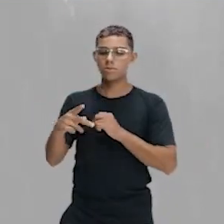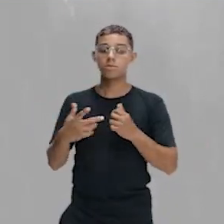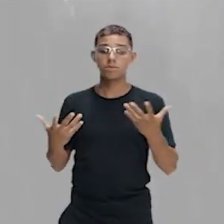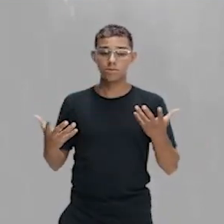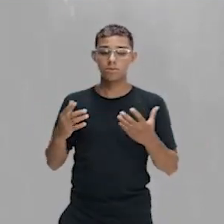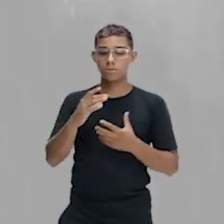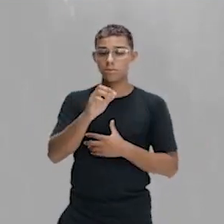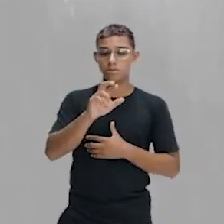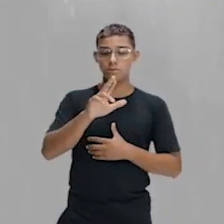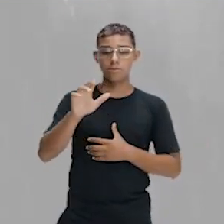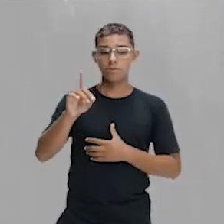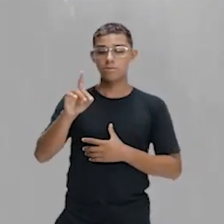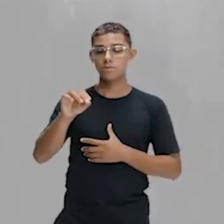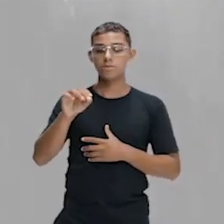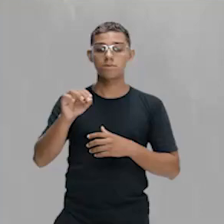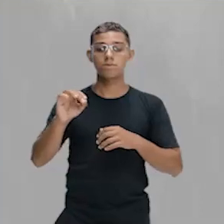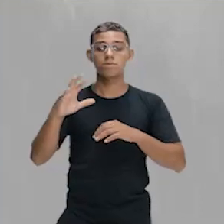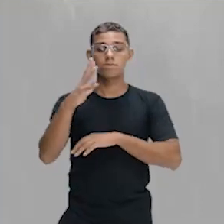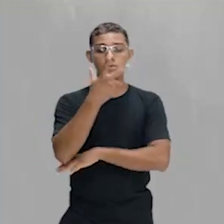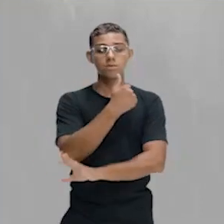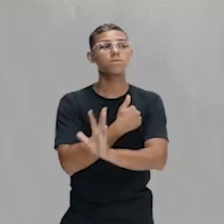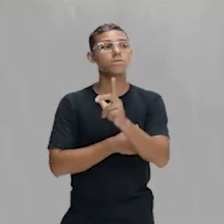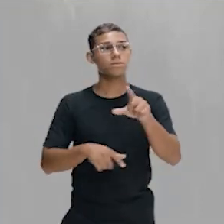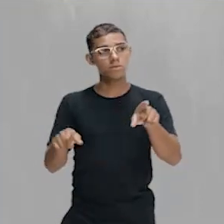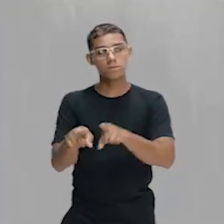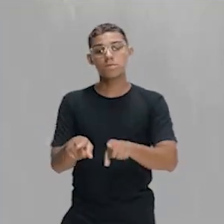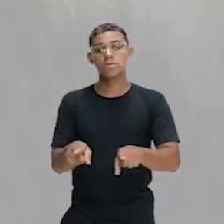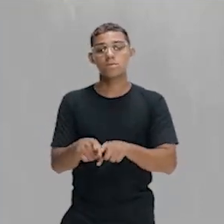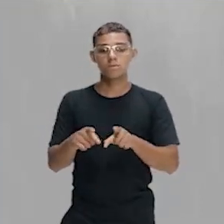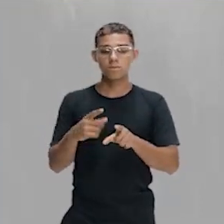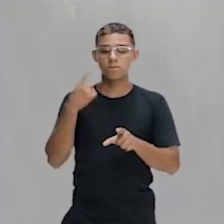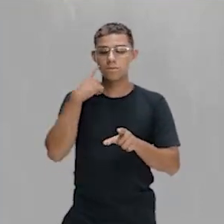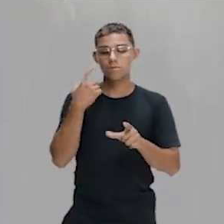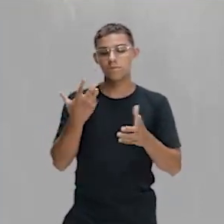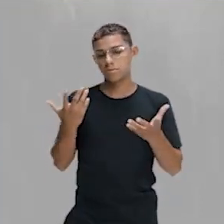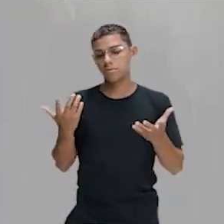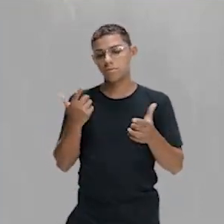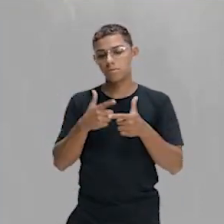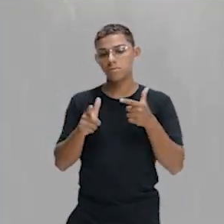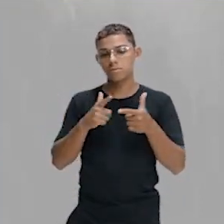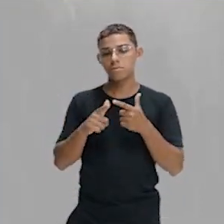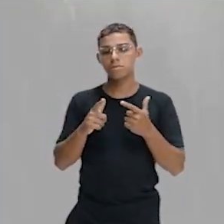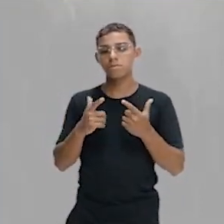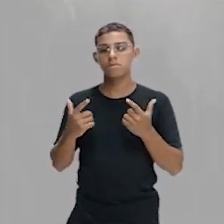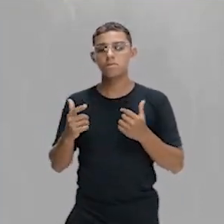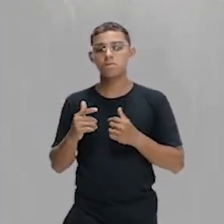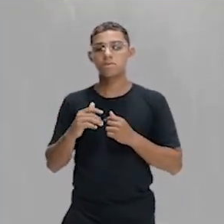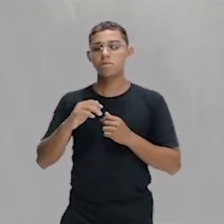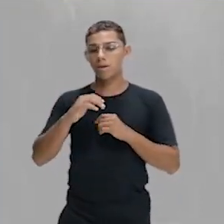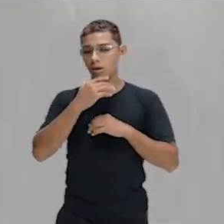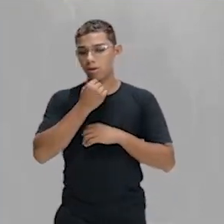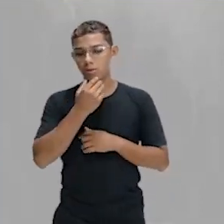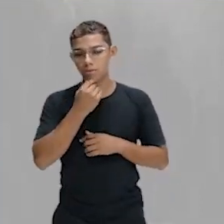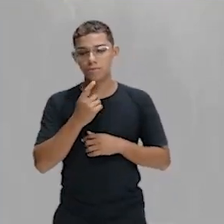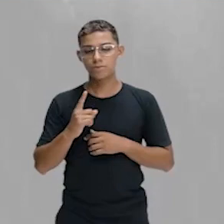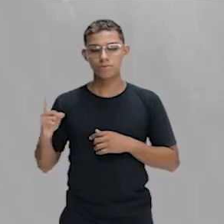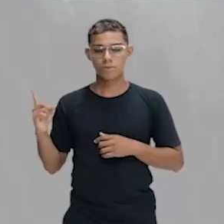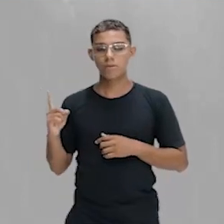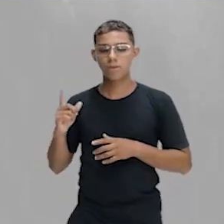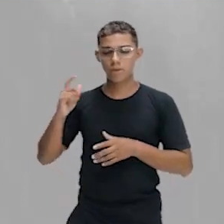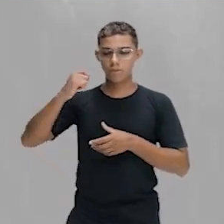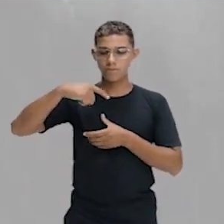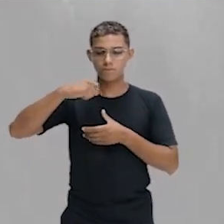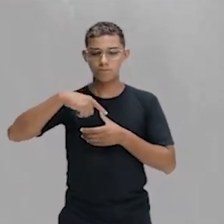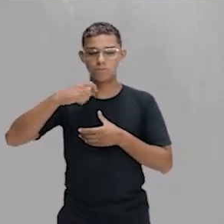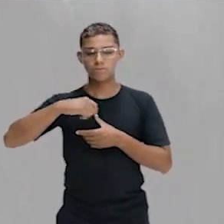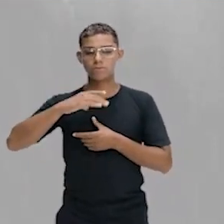aqui do cerrado. Mas vocês sabem que o fogo também ele pode ser descontrolado, principalmente quando ele é provocado pelo homem. Então, essa sementinha